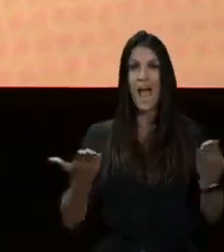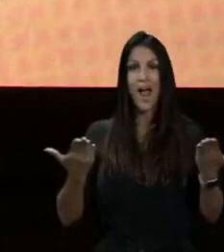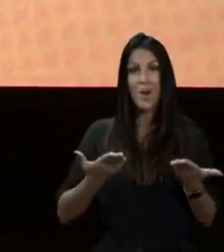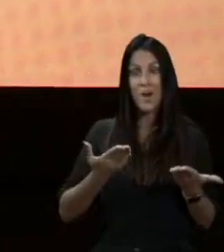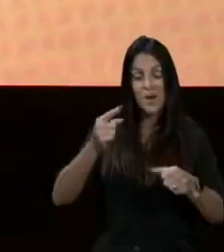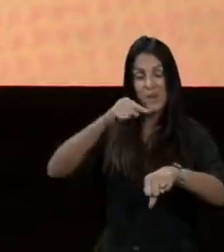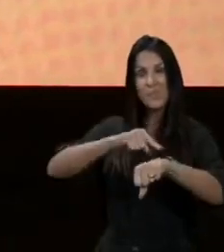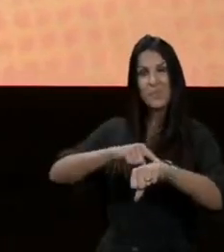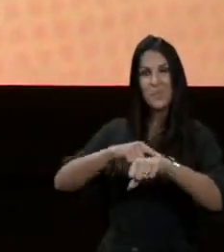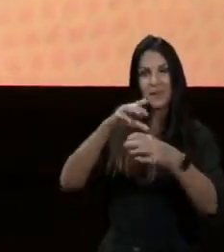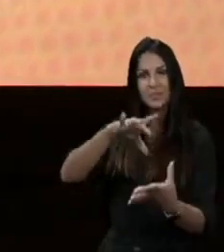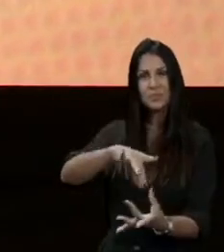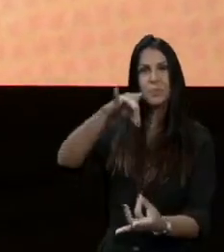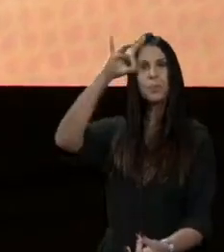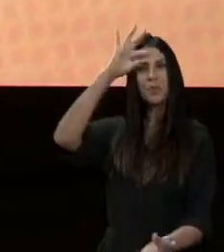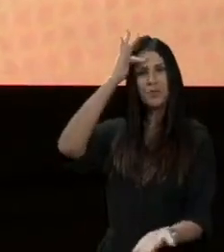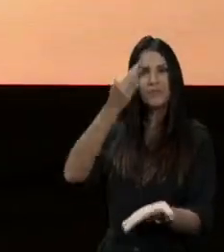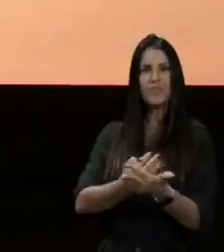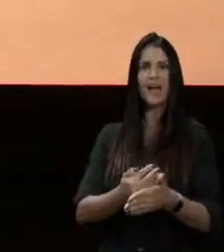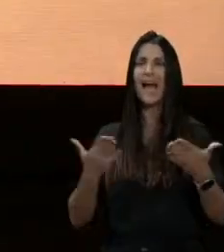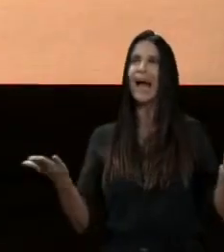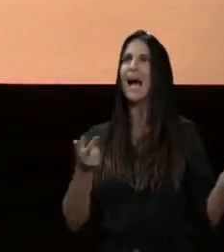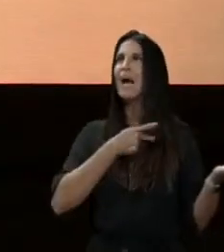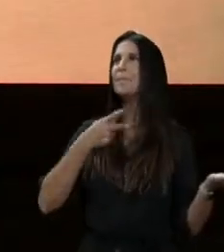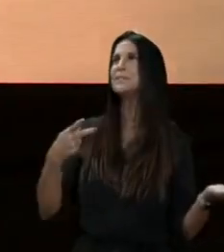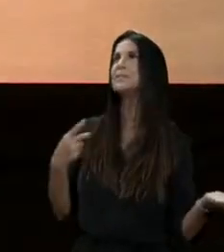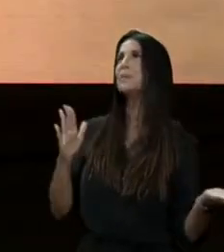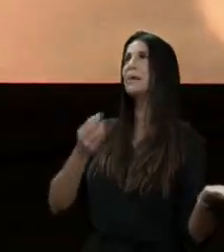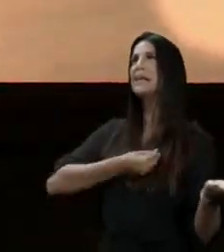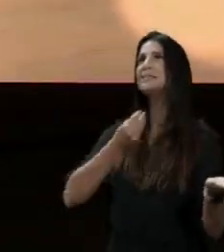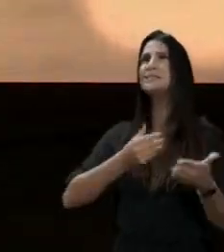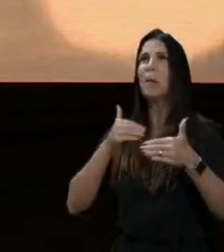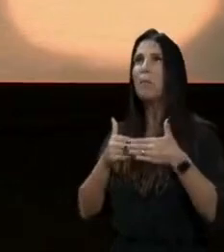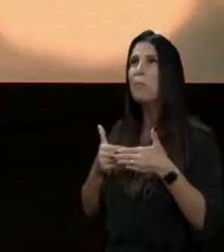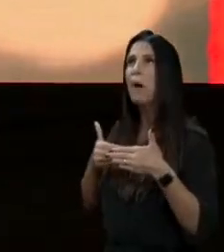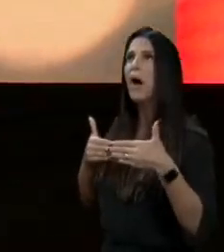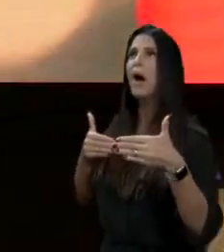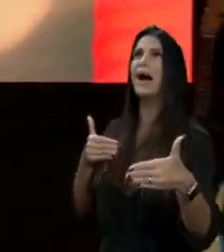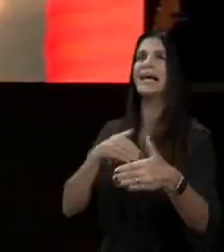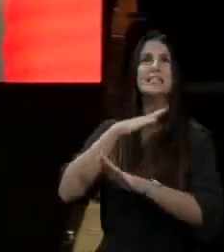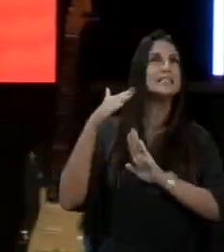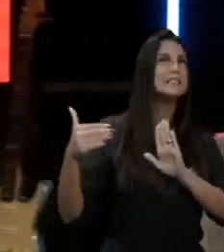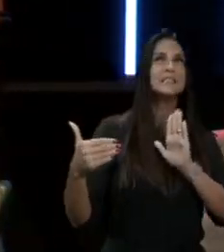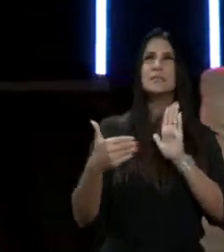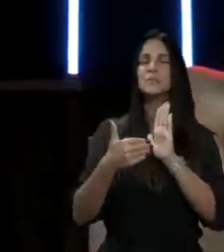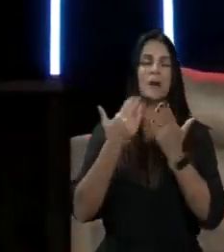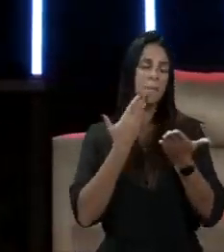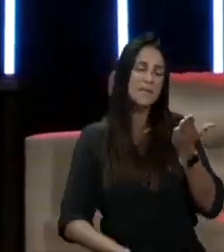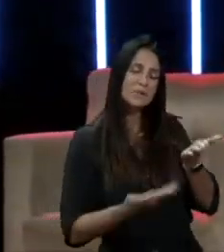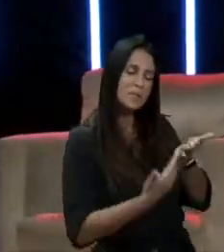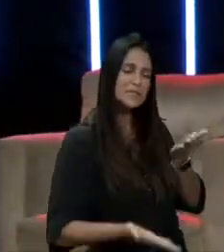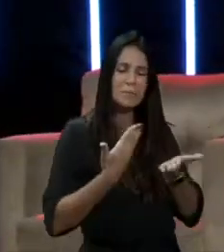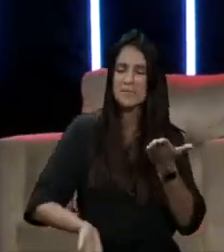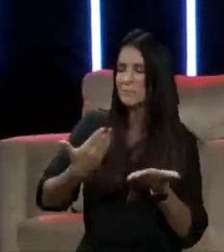pastor umas hora né vida inteira foi a ruindade unidade de besteira besteira vacilo vacilo perdi uma mulher pense meus filhos precinho super amigo Perdida